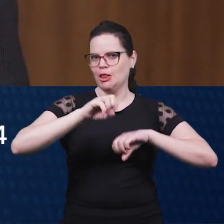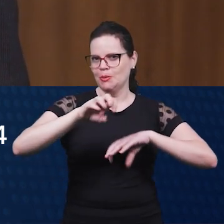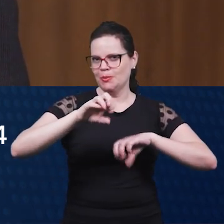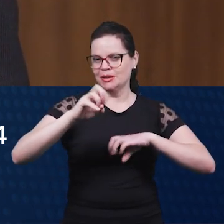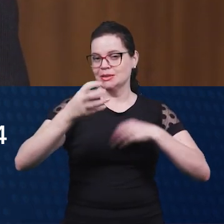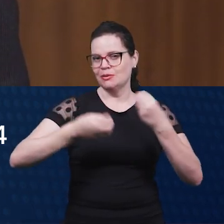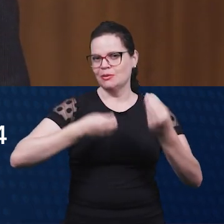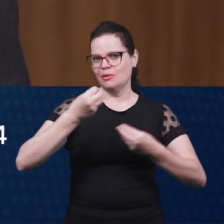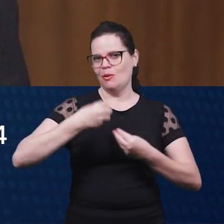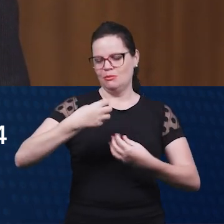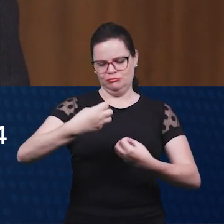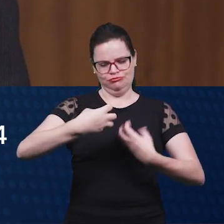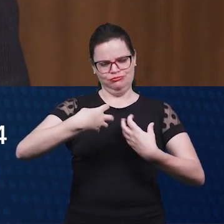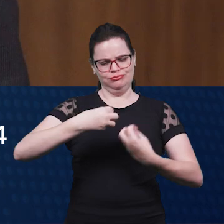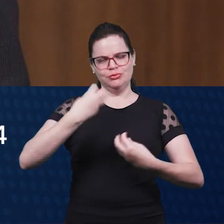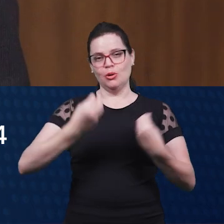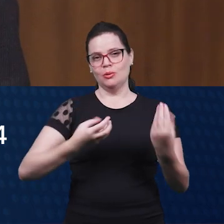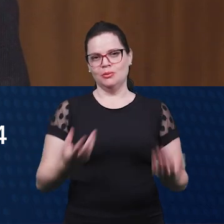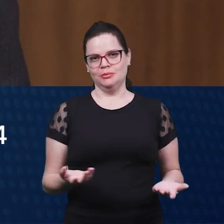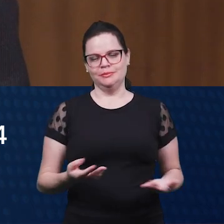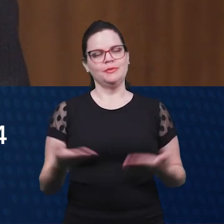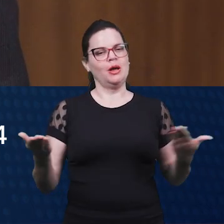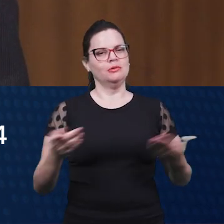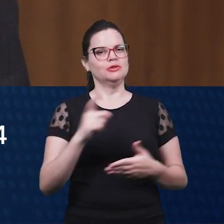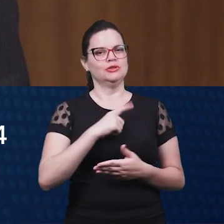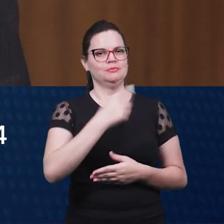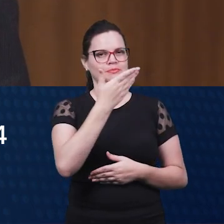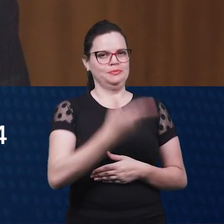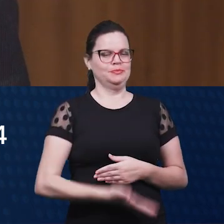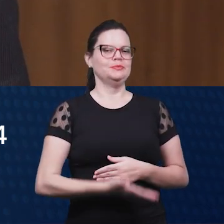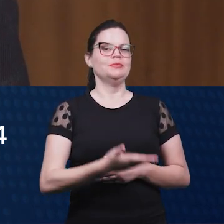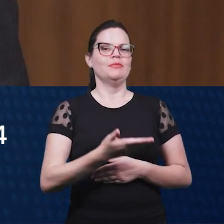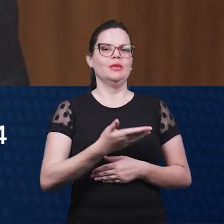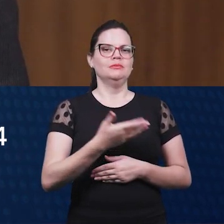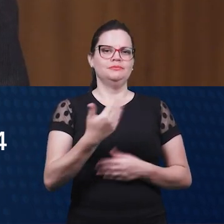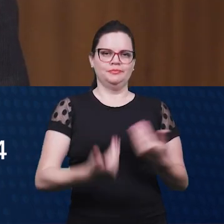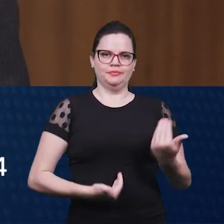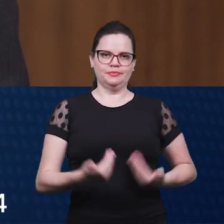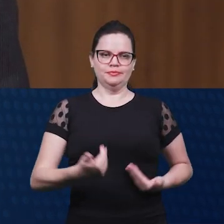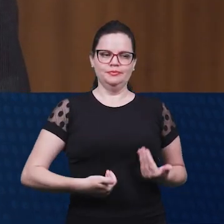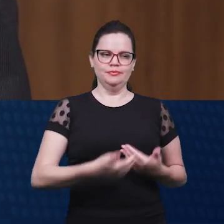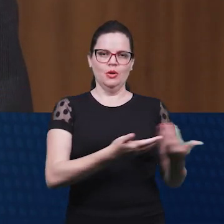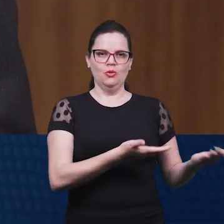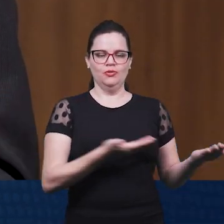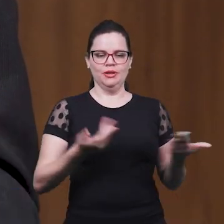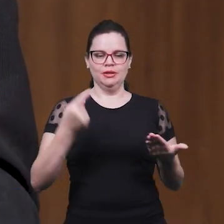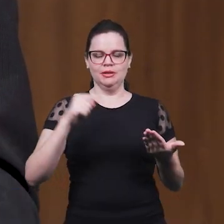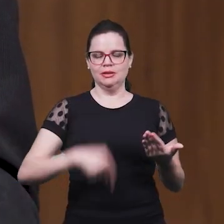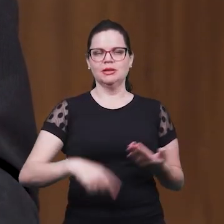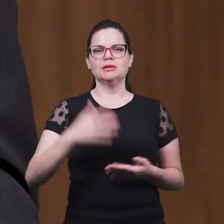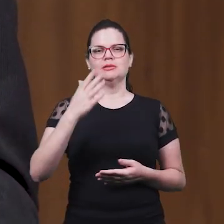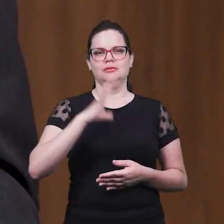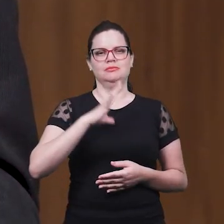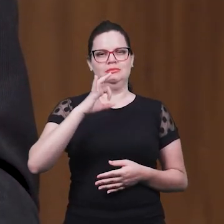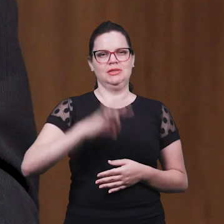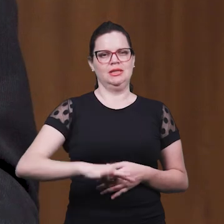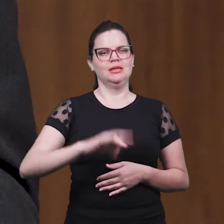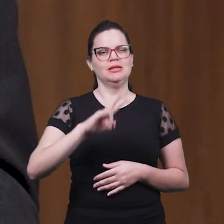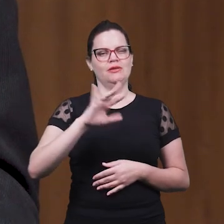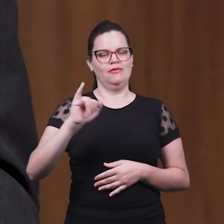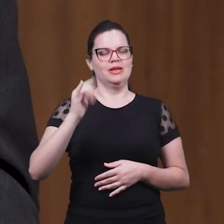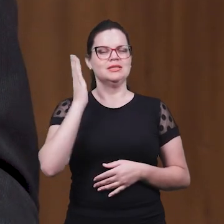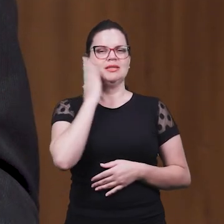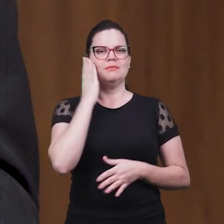com um especialista num assunto que, por certo, é autoridade para falar sobre isso. Estamos aqui hoje com uma pessoa, ele